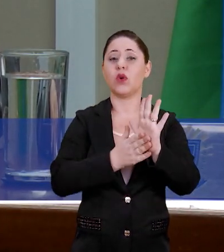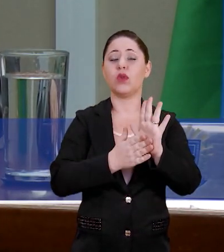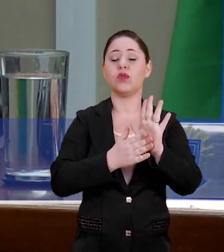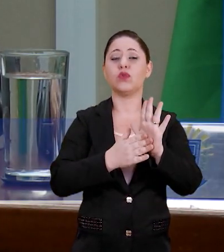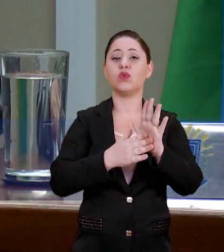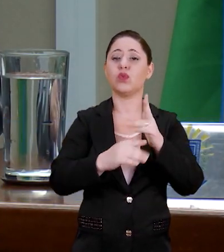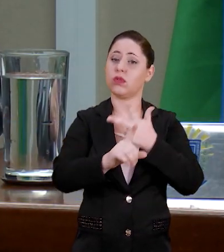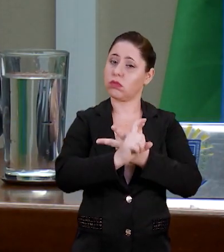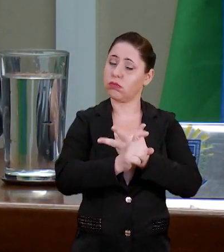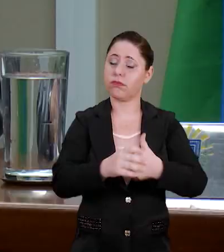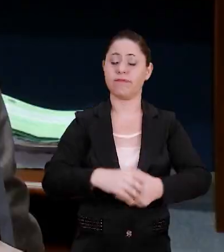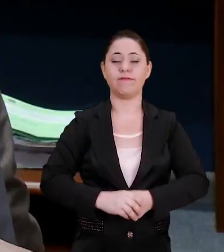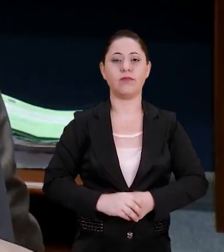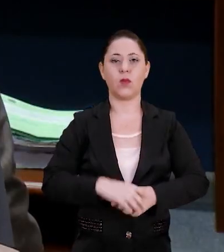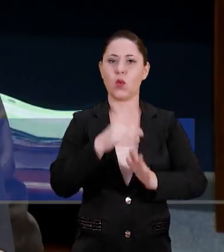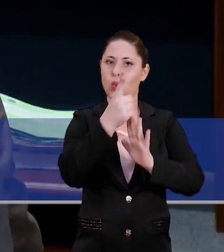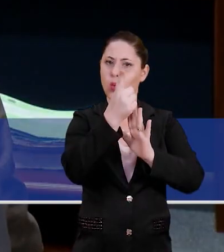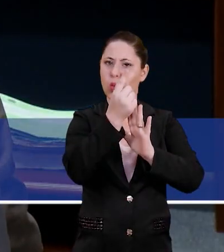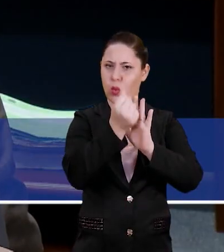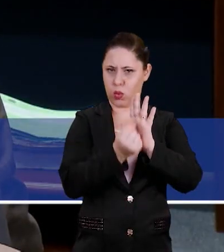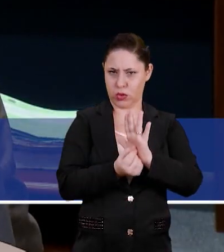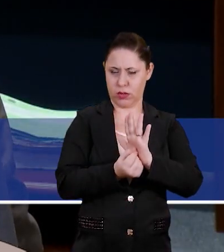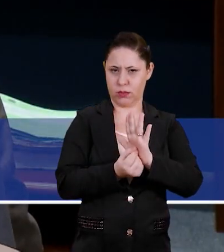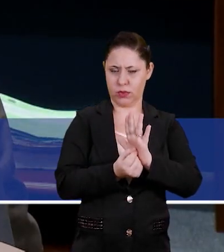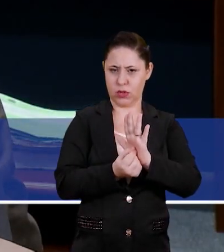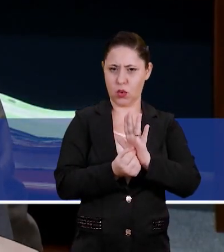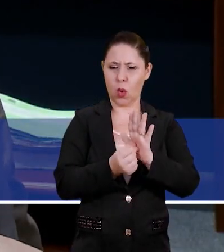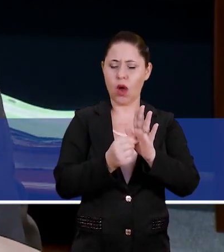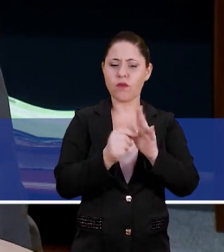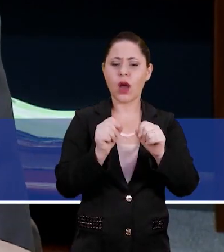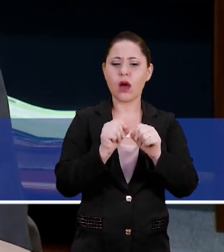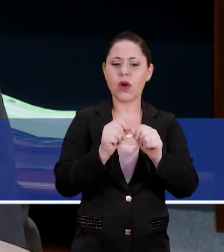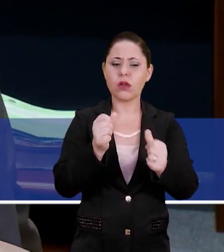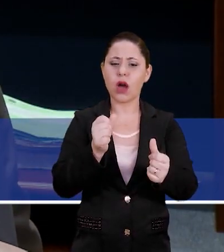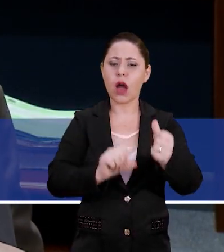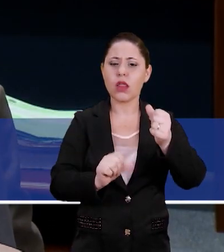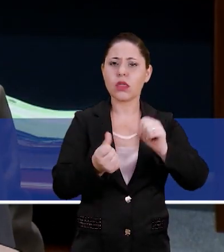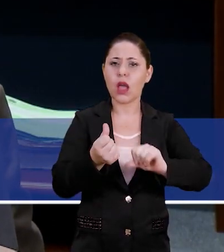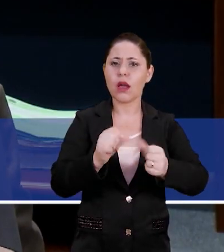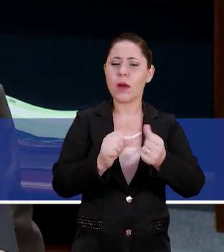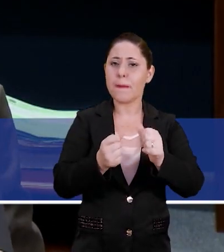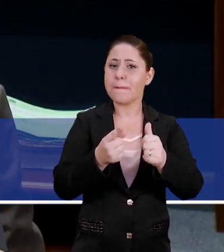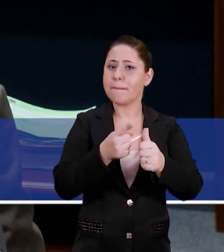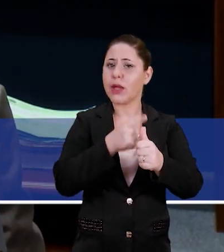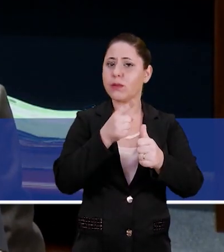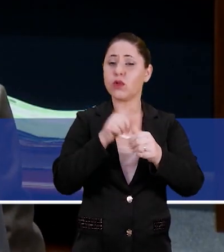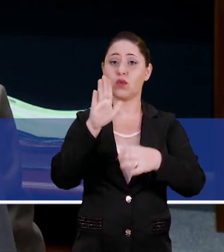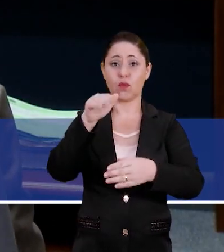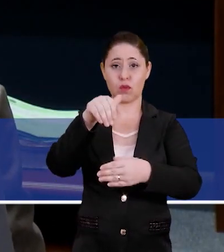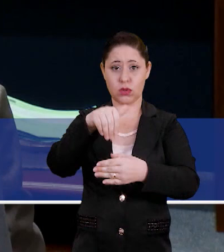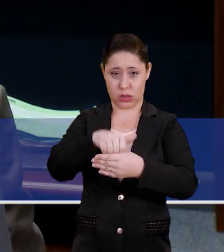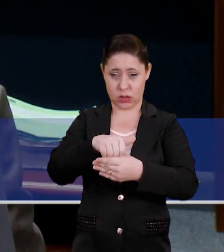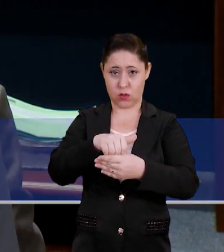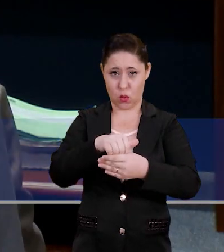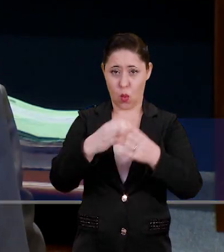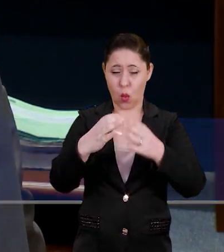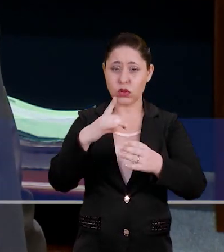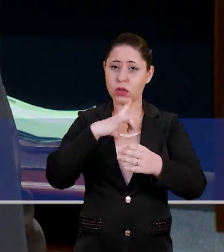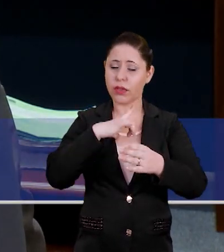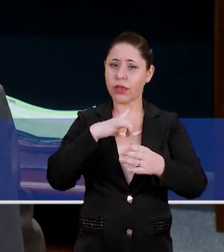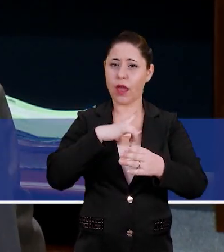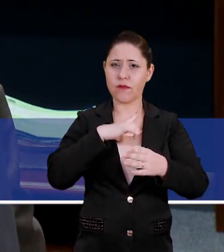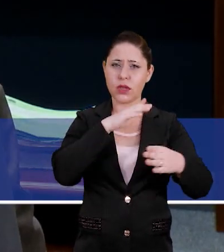de autoria do Executivo. O orçamento ele foi submetido a uma primeira votação,